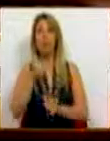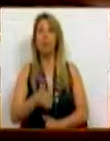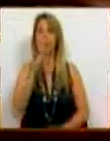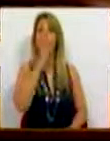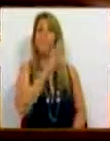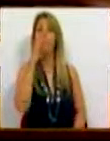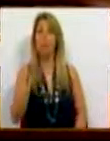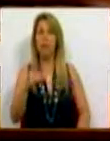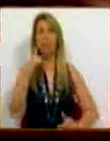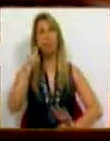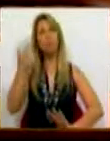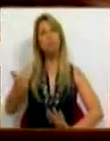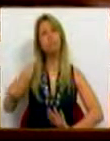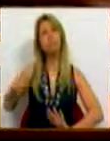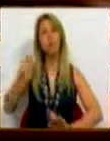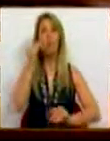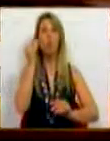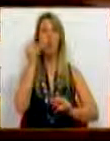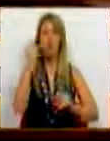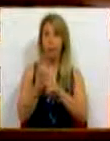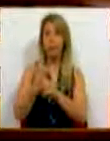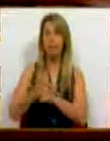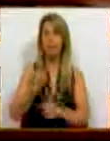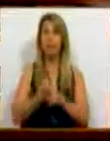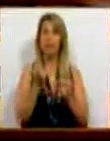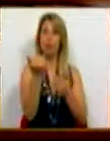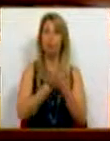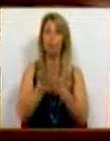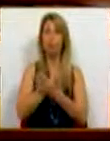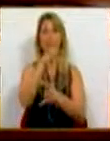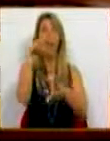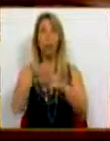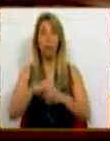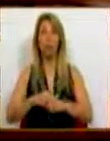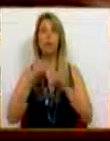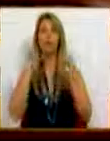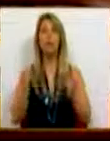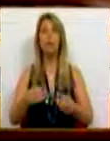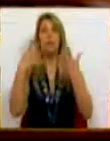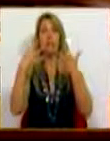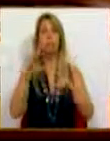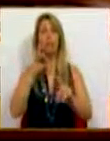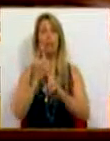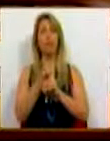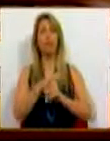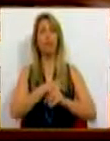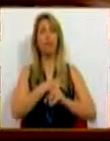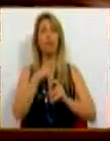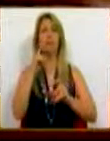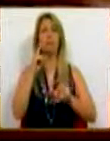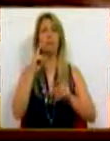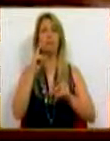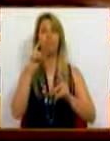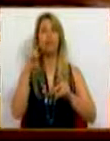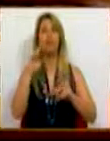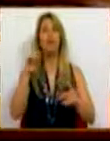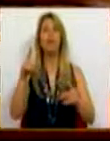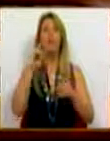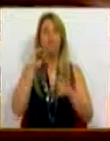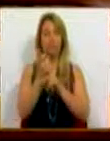de aglomeração de atividades económicas, incluindo iniciativas na fiscalidade verde, investindo no destino final